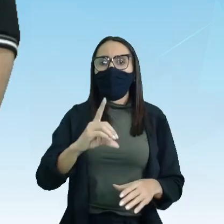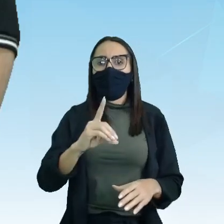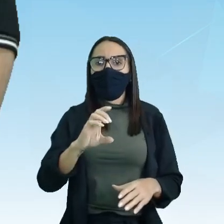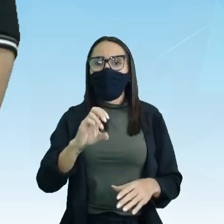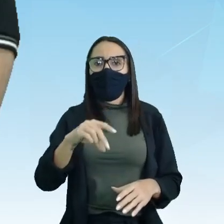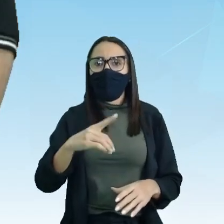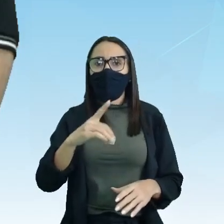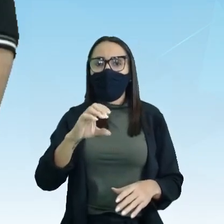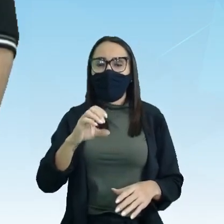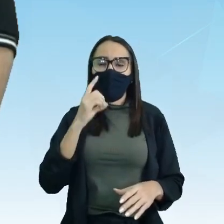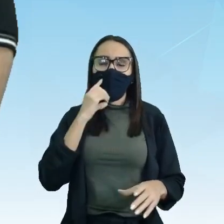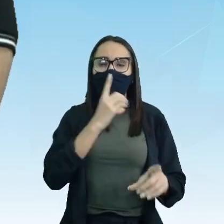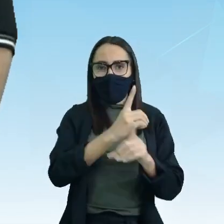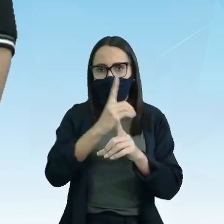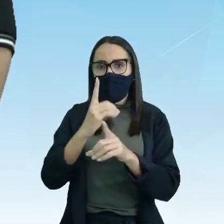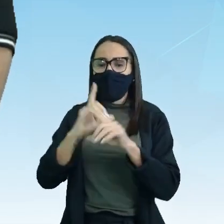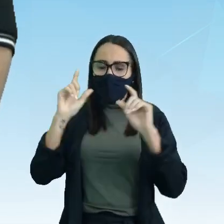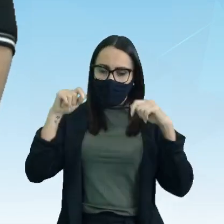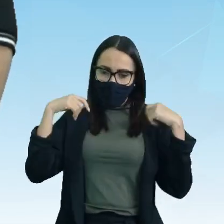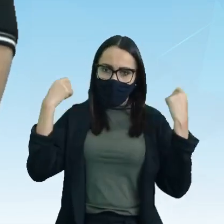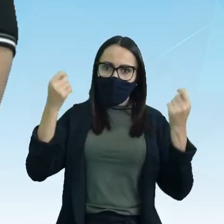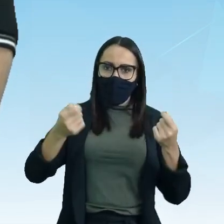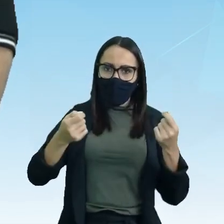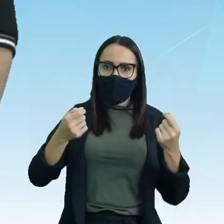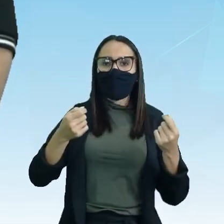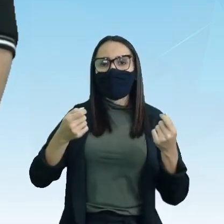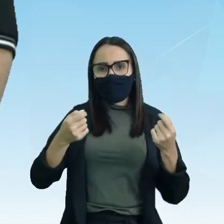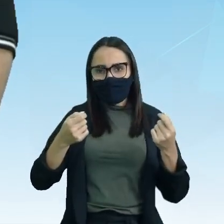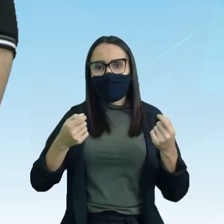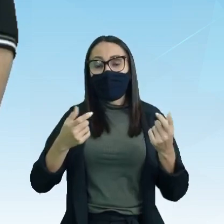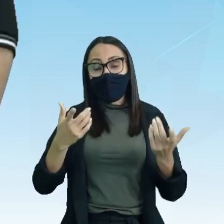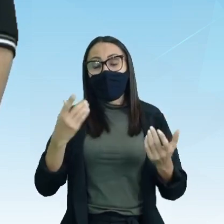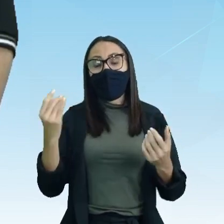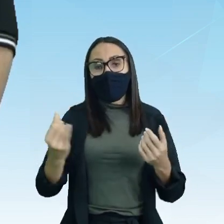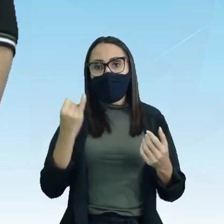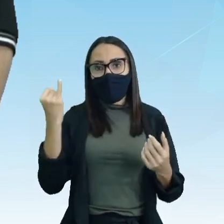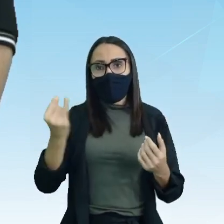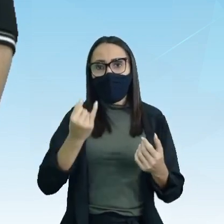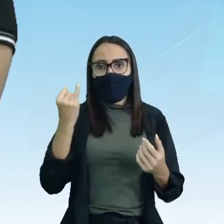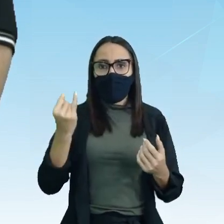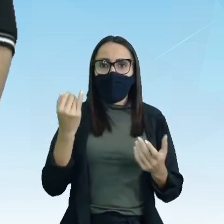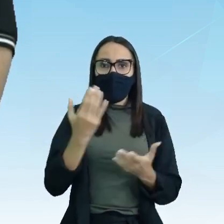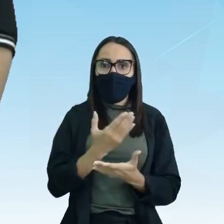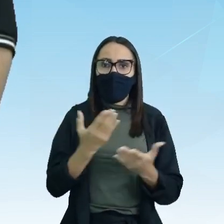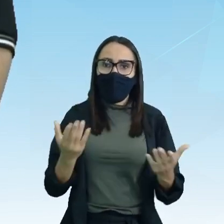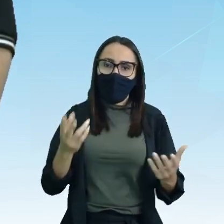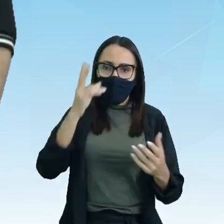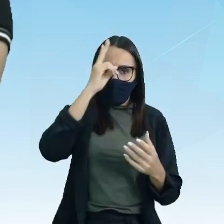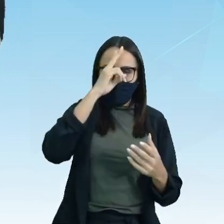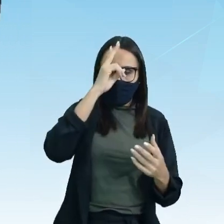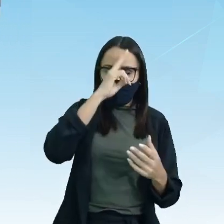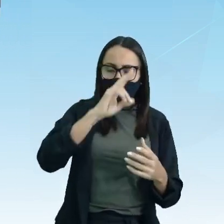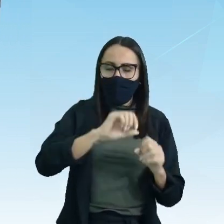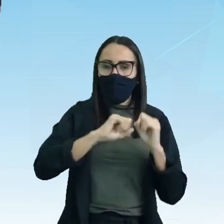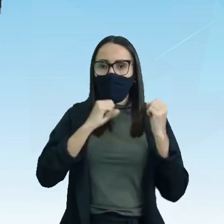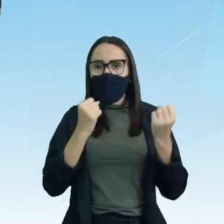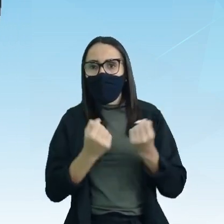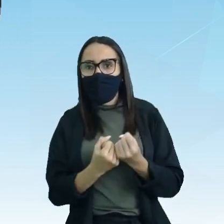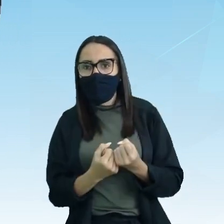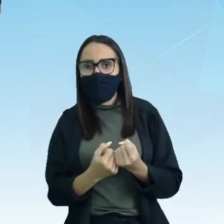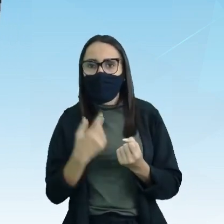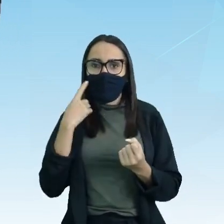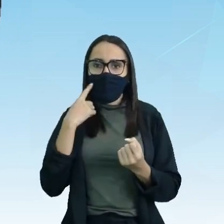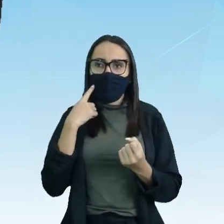Bahia, você encontra no mercado de São José. Então, essa é a importância do valor histórico, social, certo?